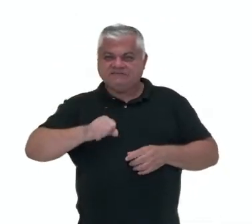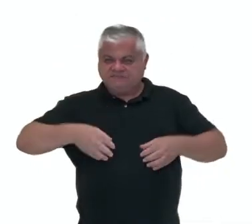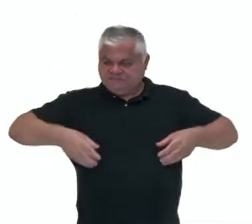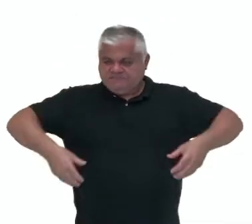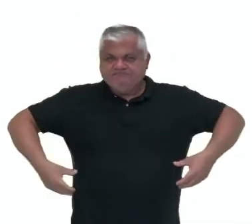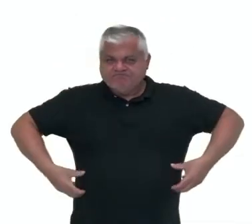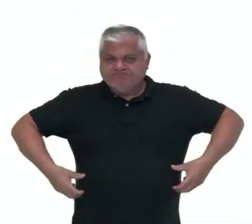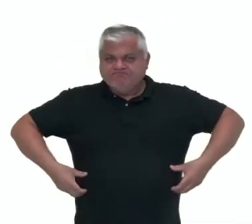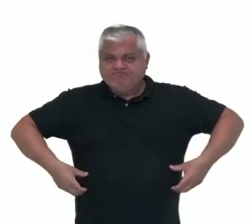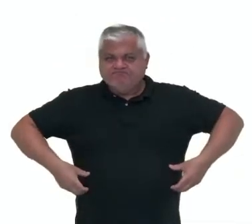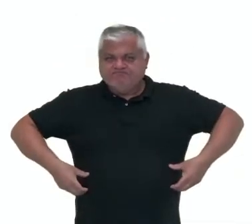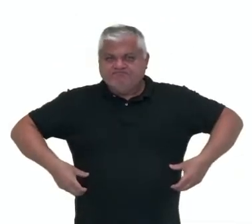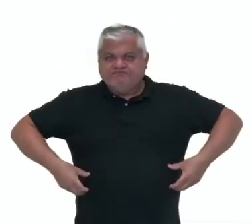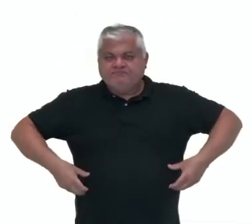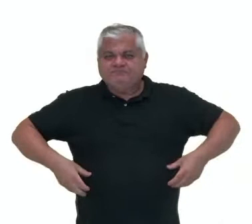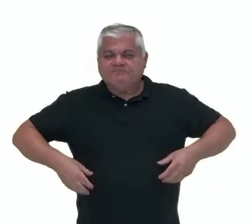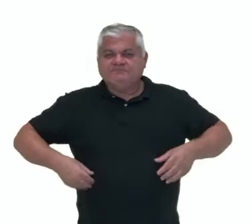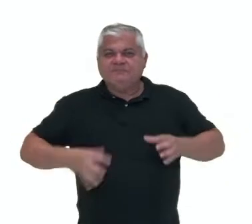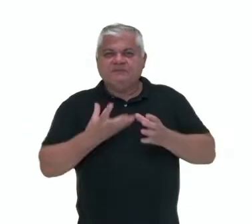eles são